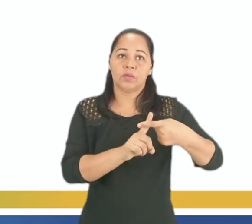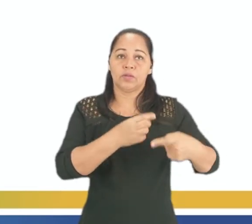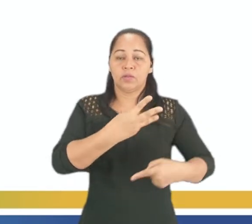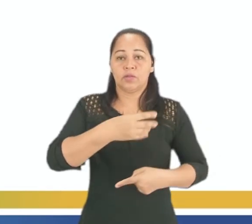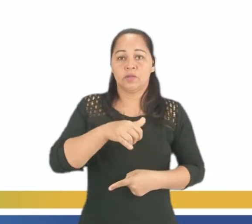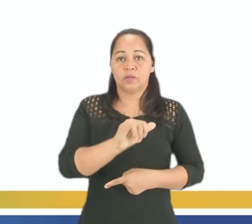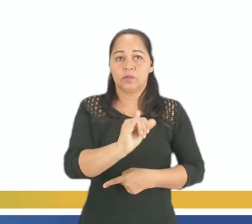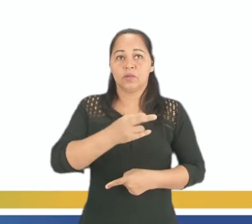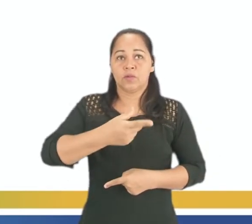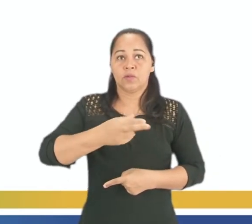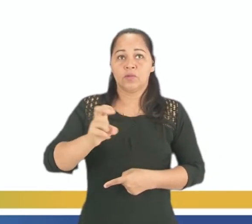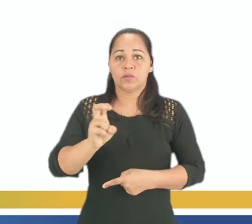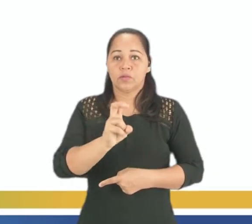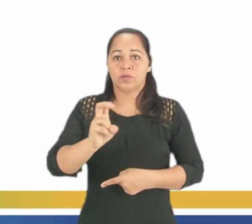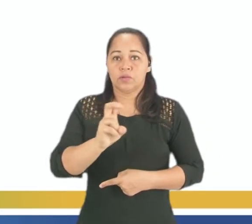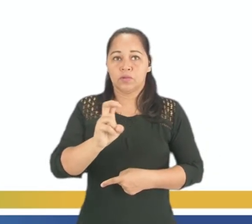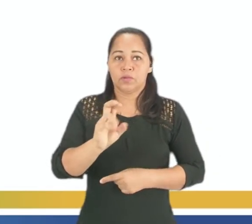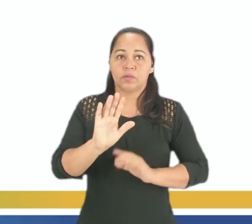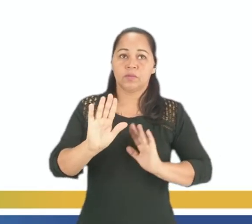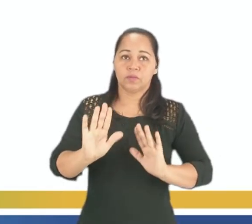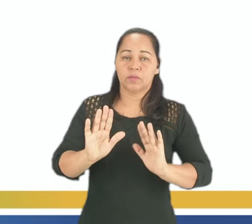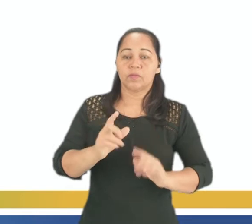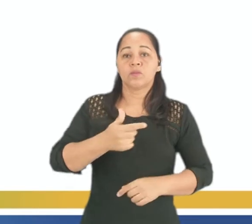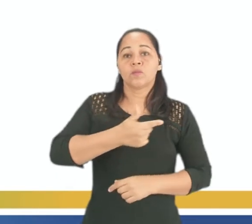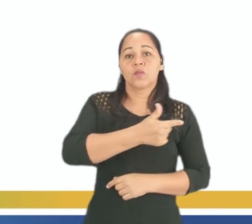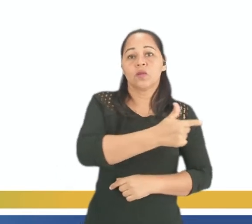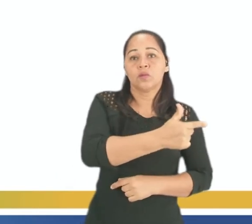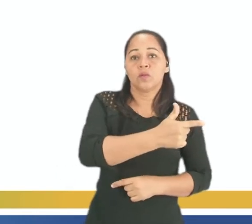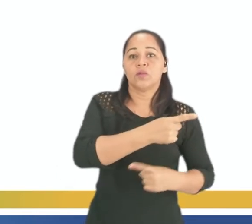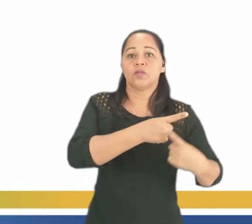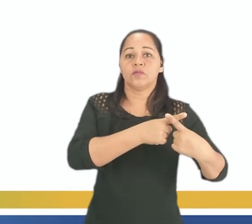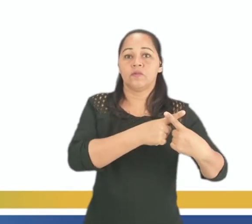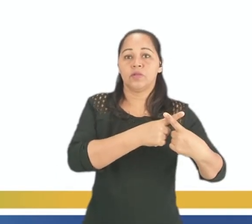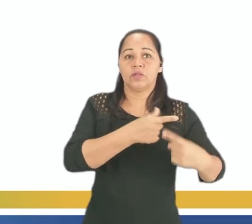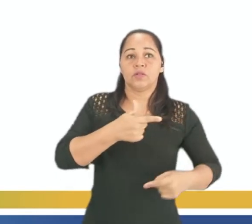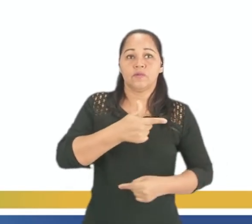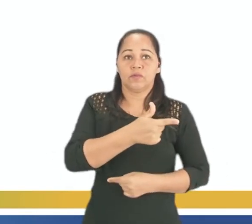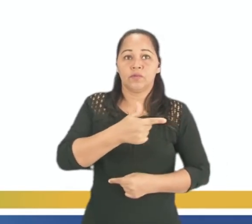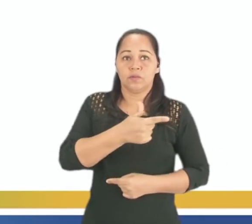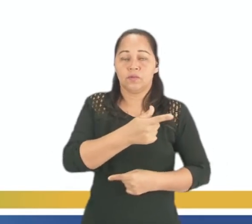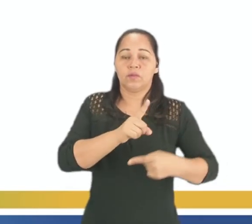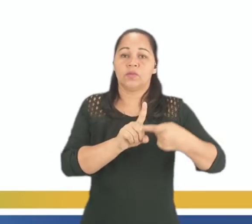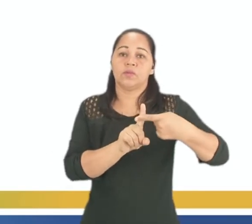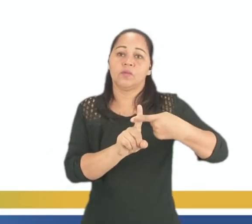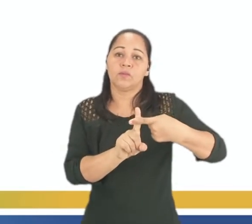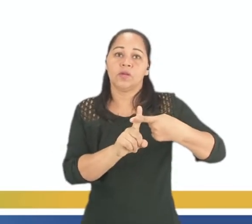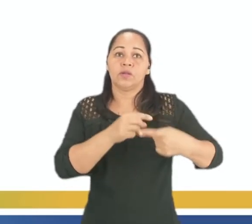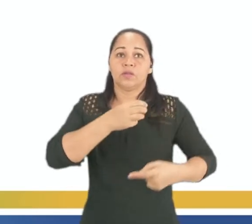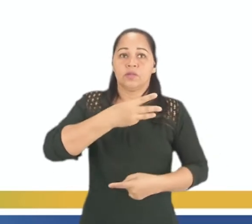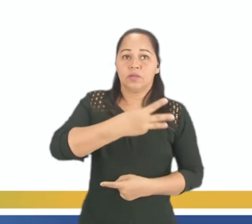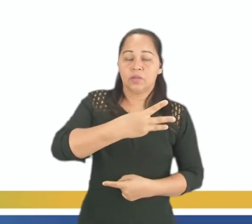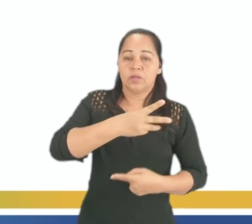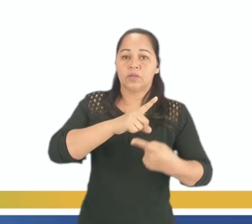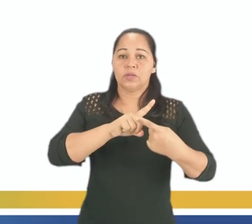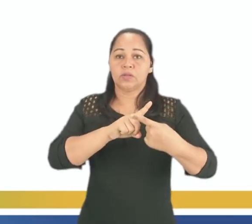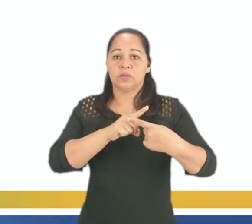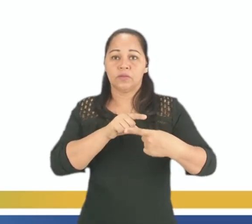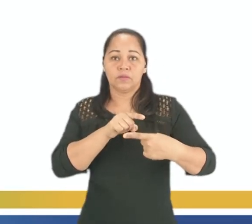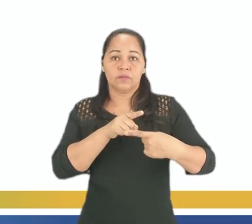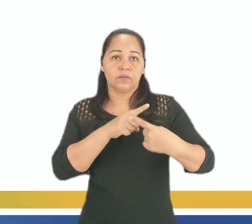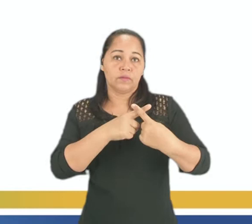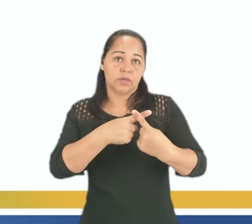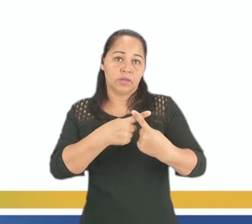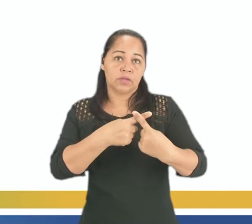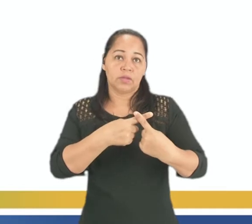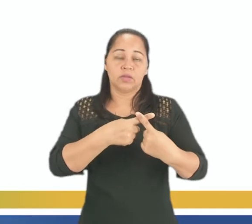Então, nós temos 2 vezes 22 no lugar do x, colocamos o número 22, mais 3 vezes no lugar do